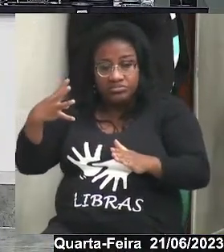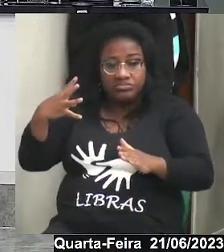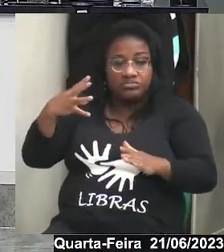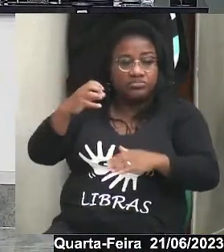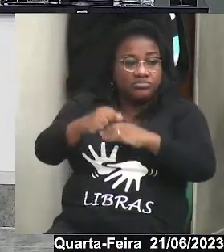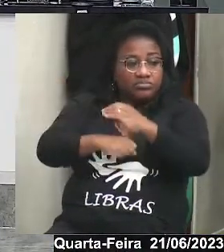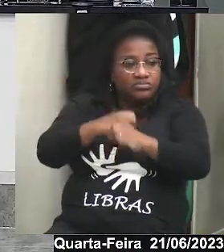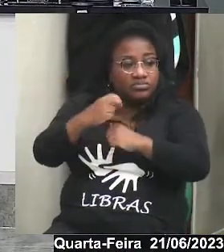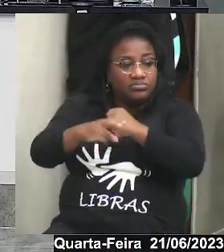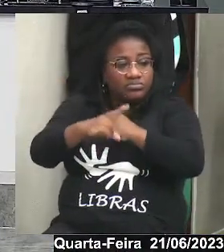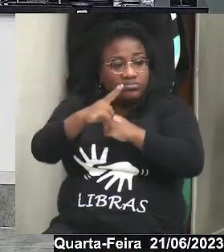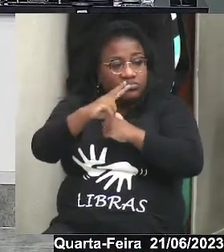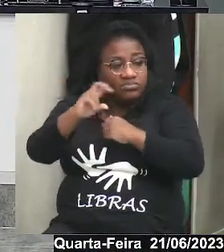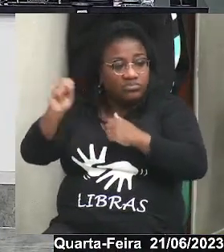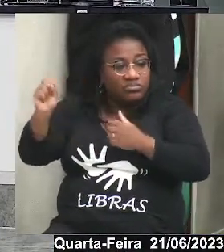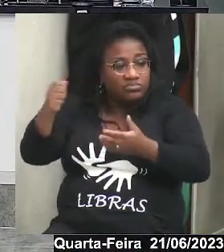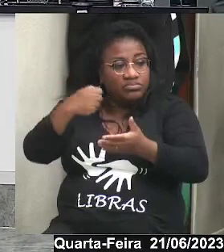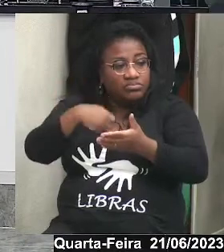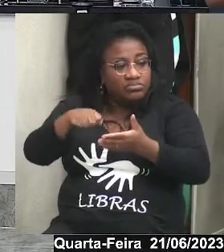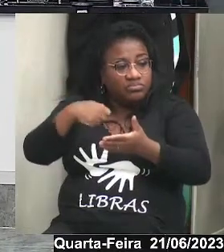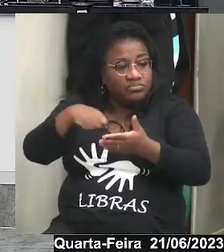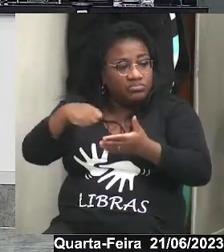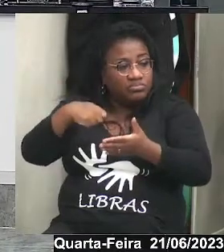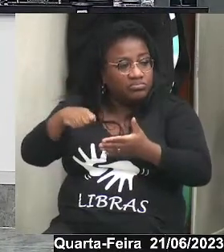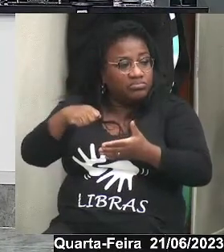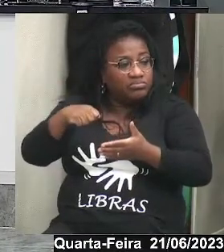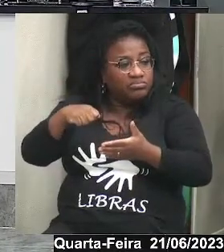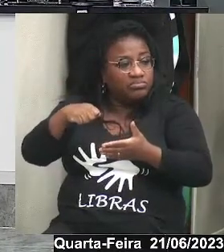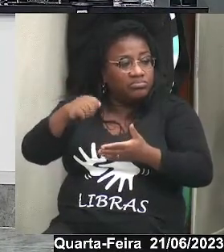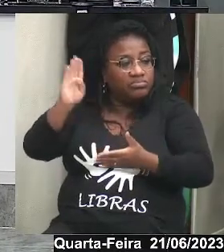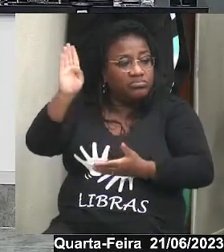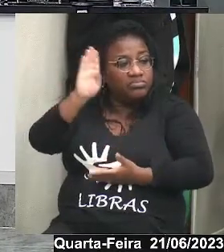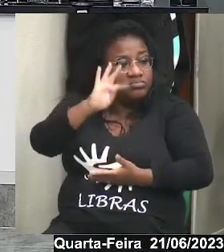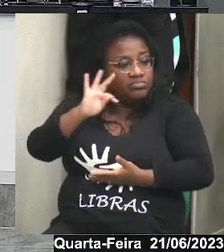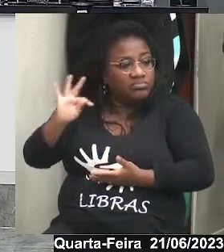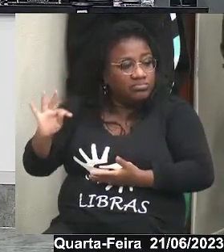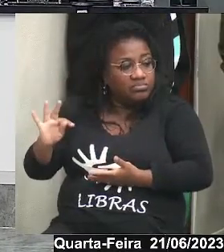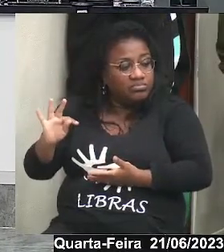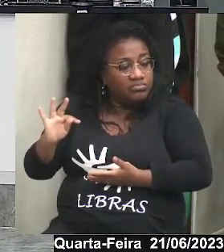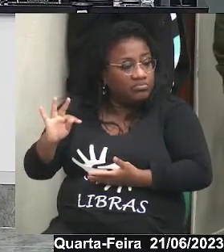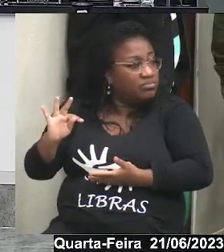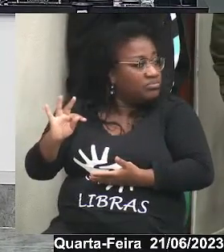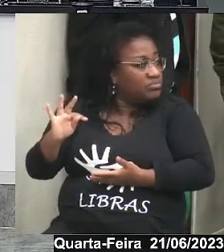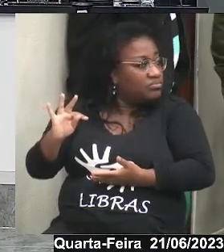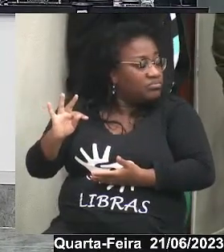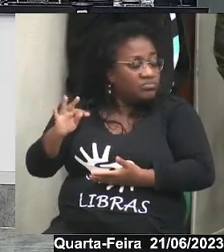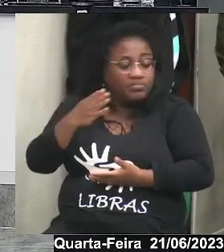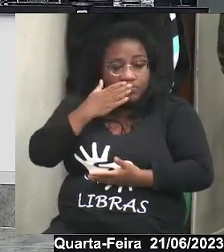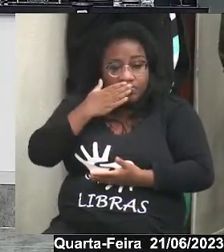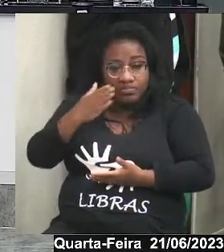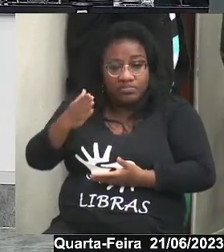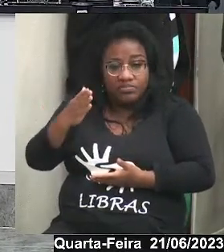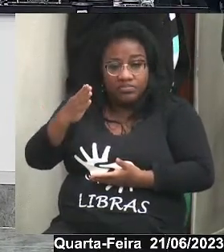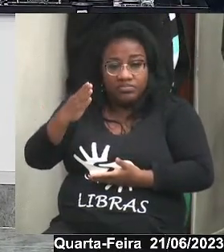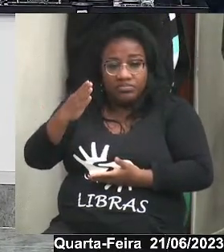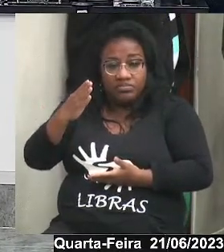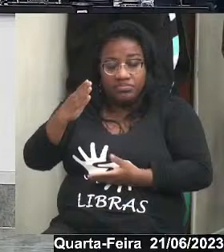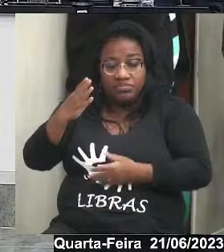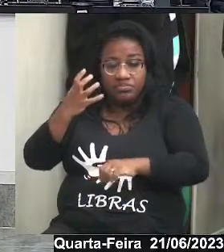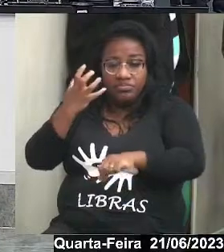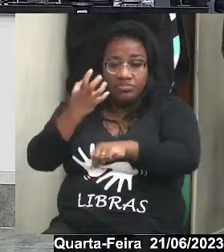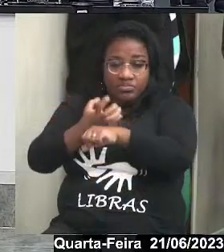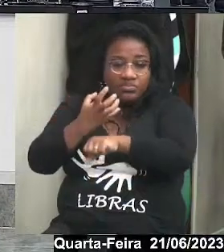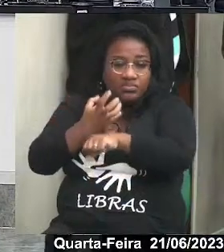55 de 2023, de autoria do vereador Betinho. Parecer da Comissão Mista